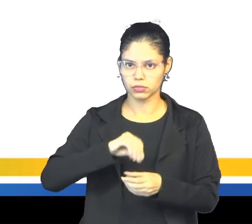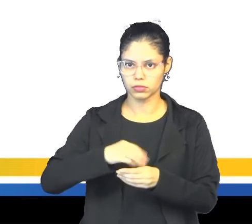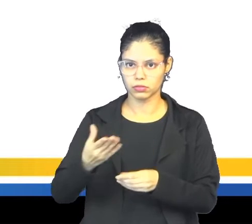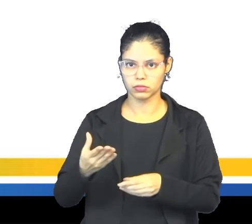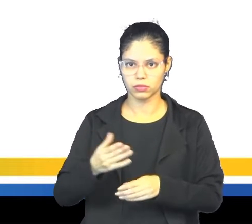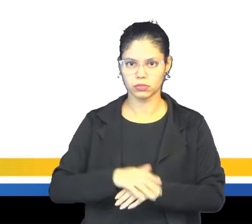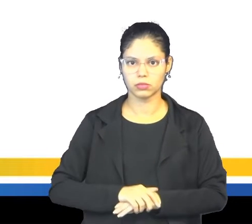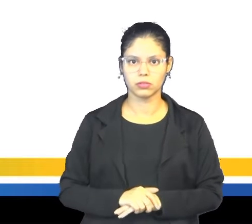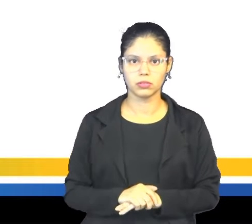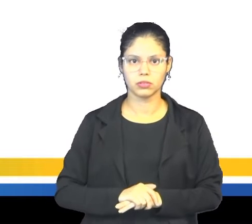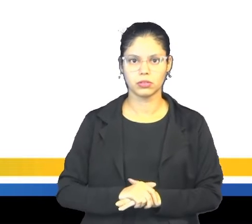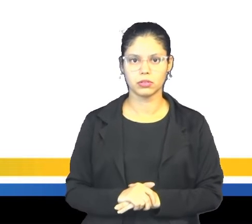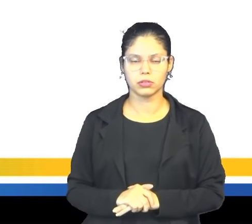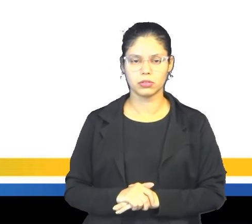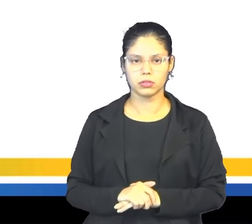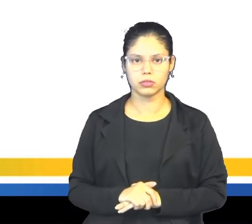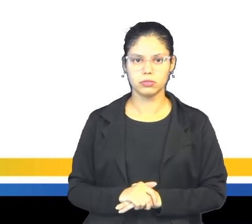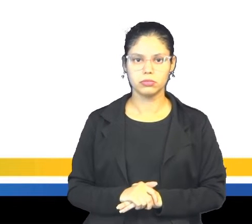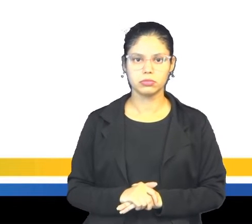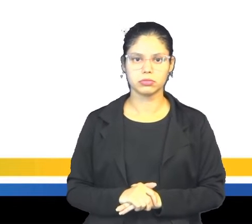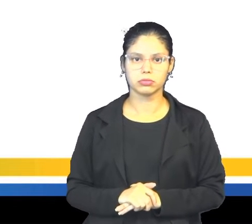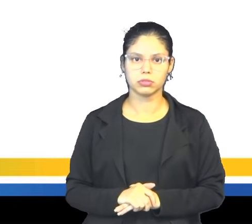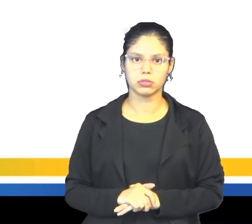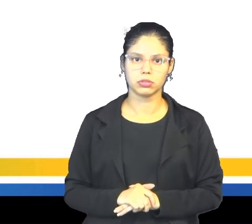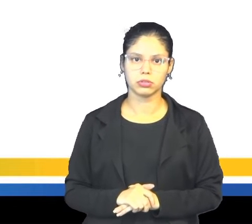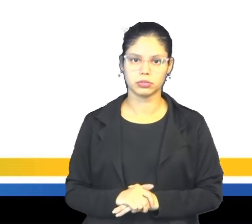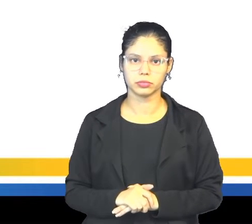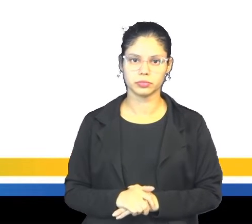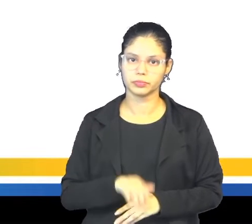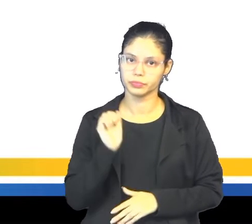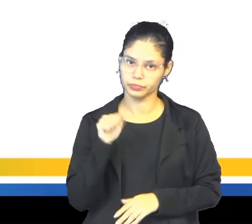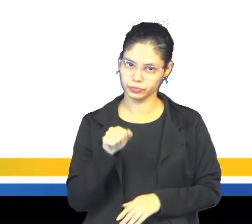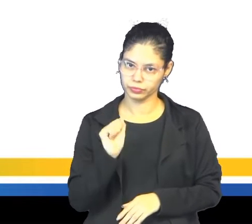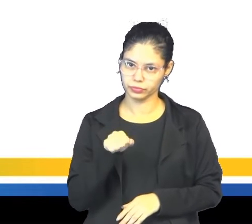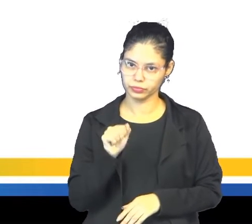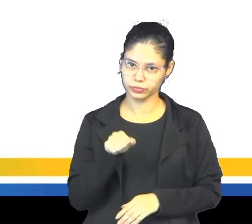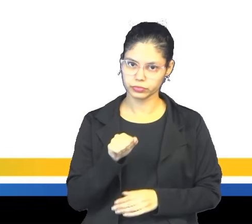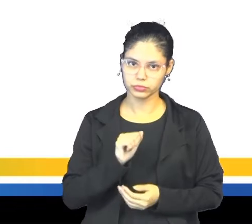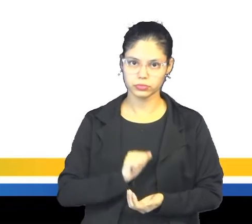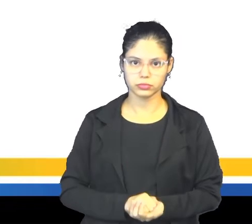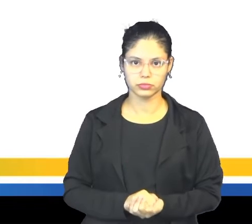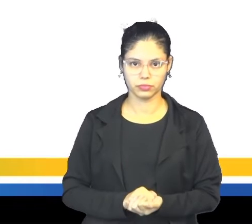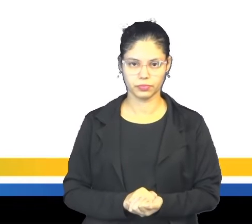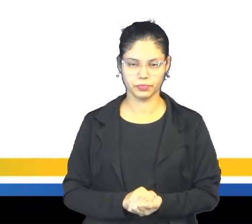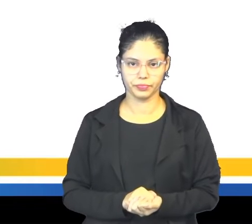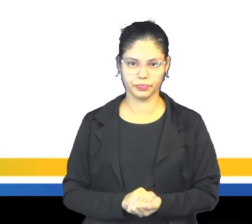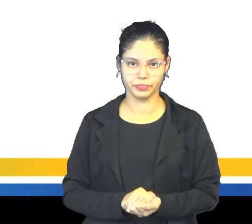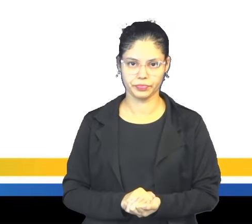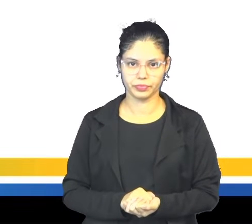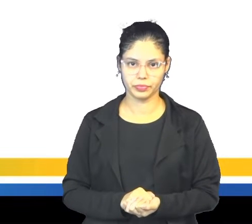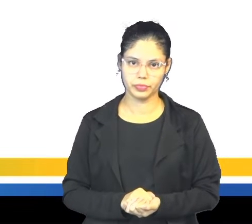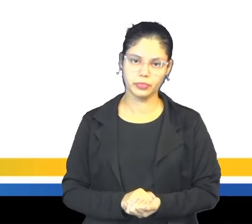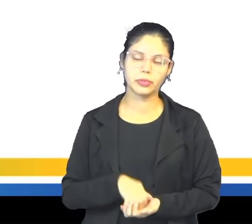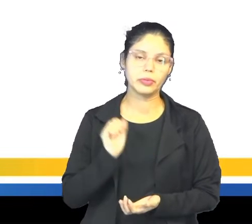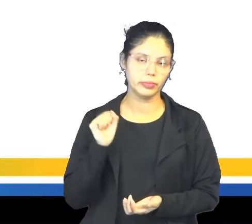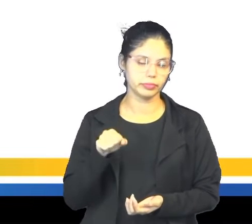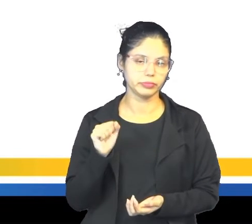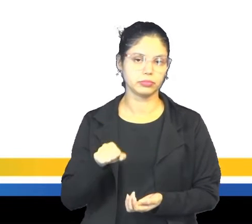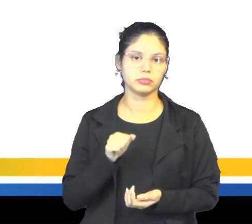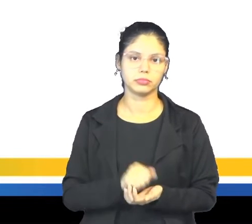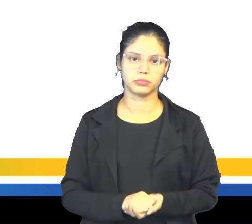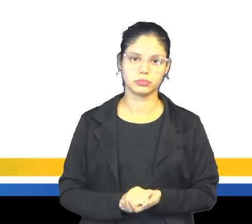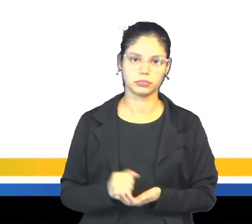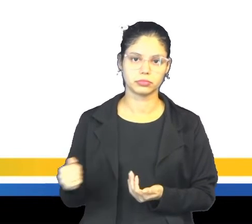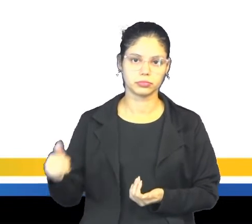né, para o exterior no ano que vem? E aí eu tenho a primeira. Yes, they will travel abroad next year. Sim, eles